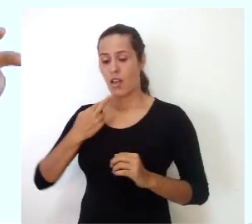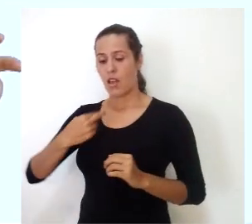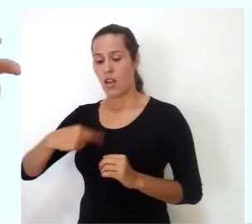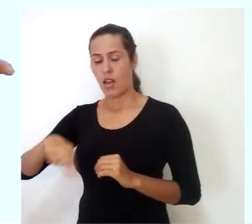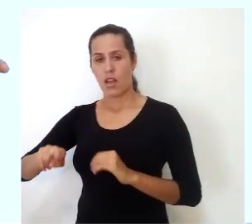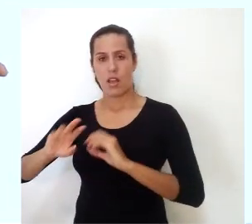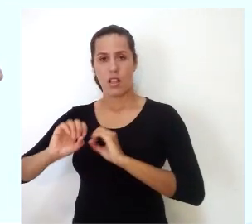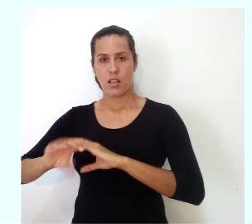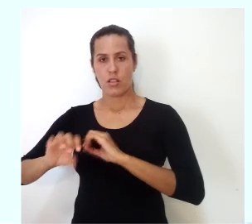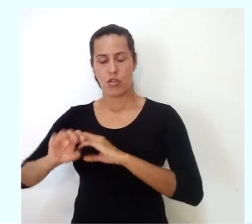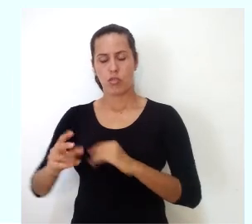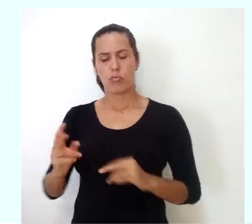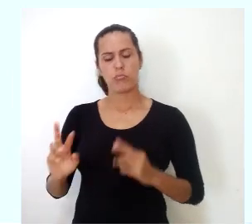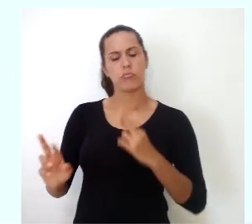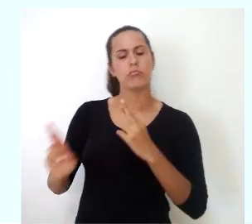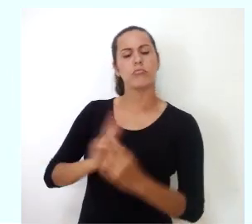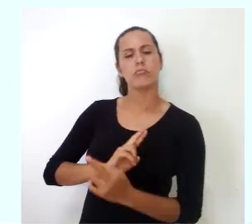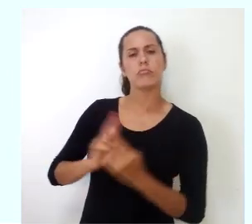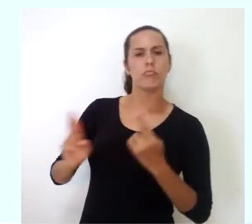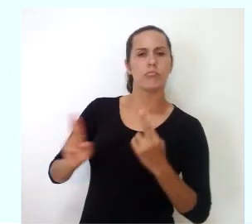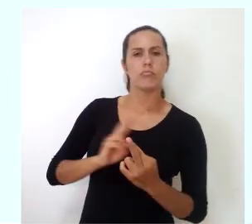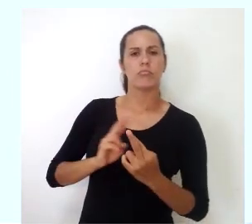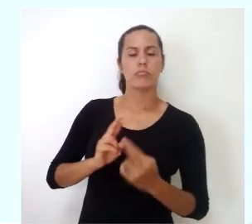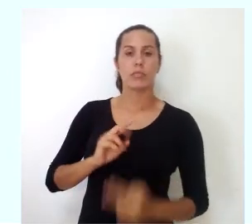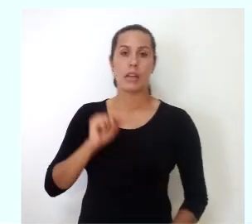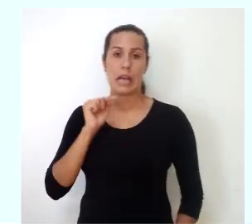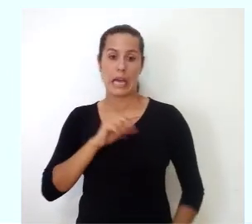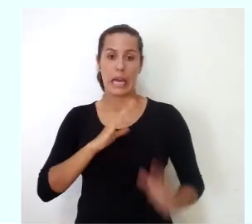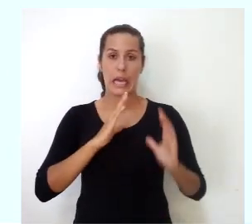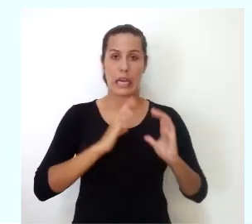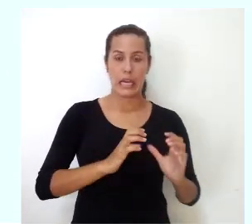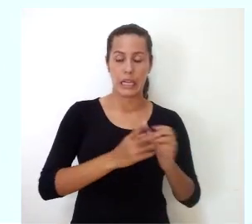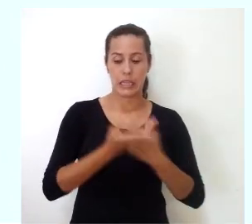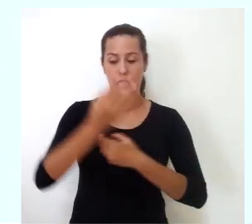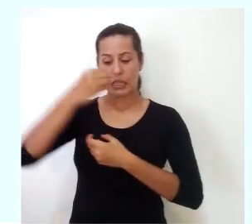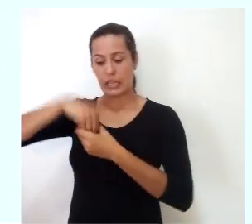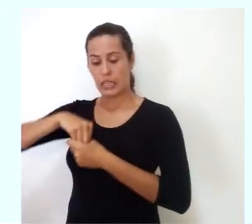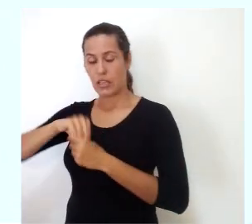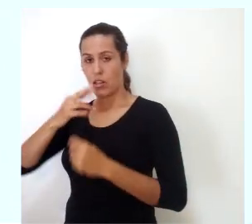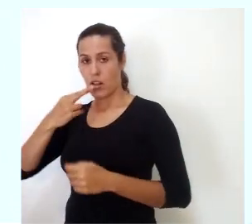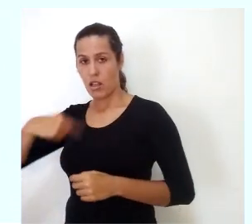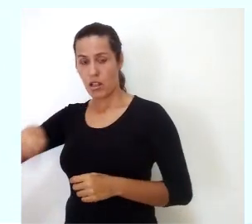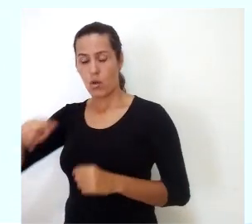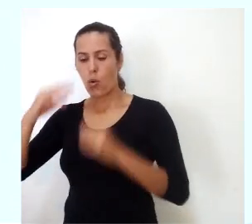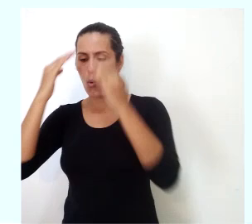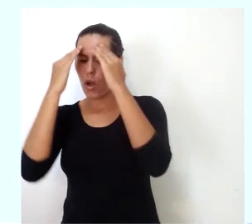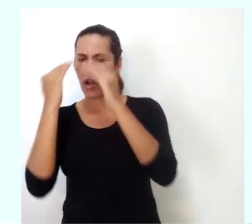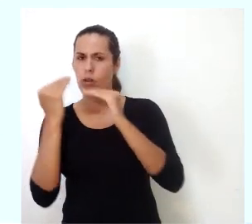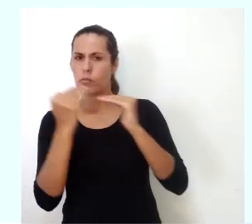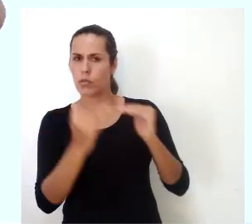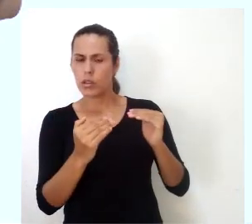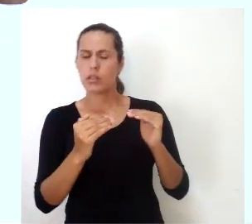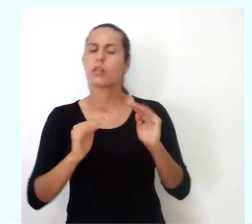religião, certo? A ética na religião, a conduta moral, o respeito ao outro,